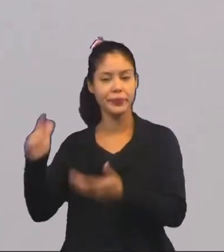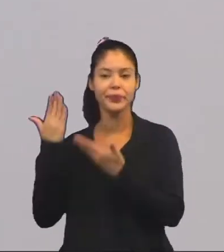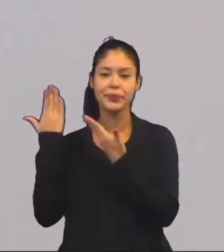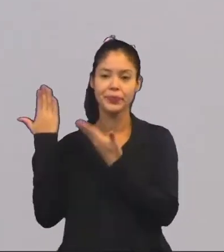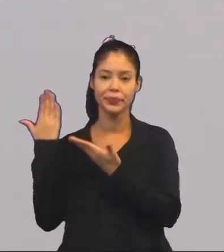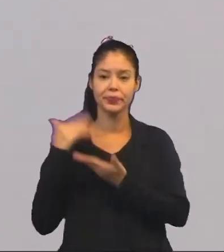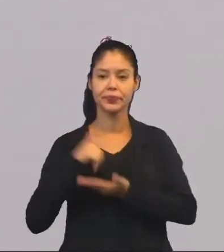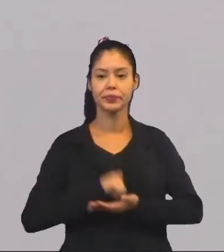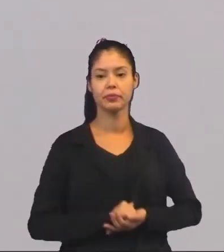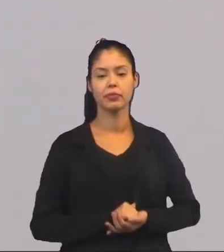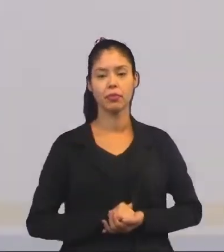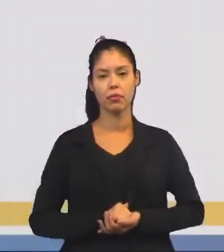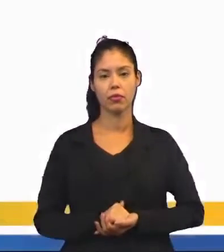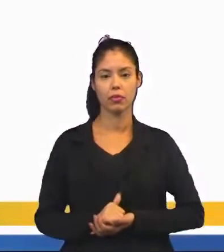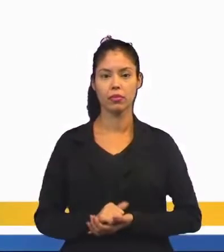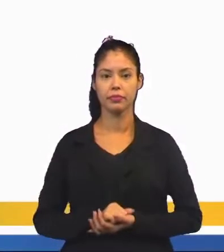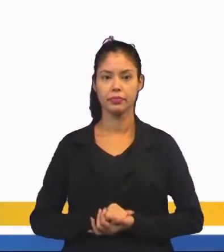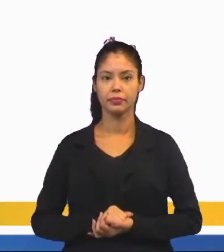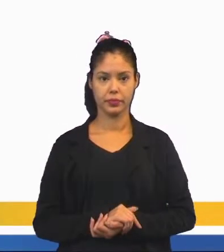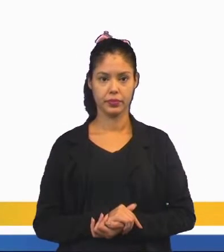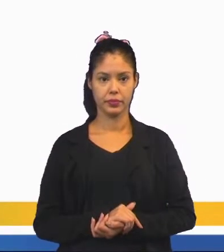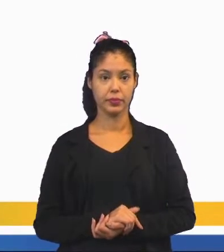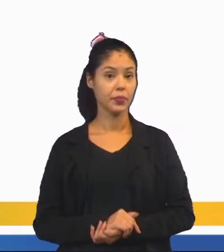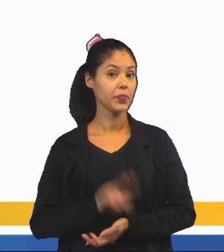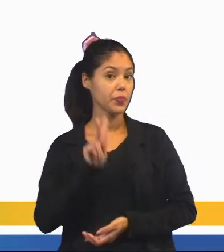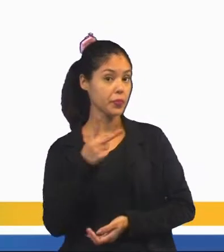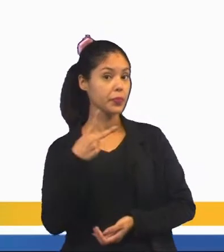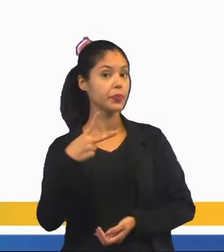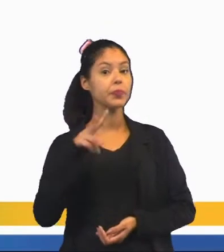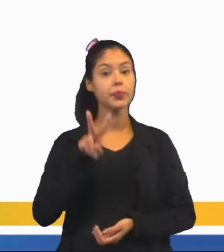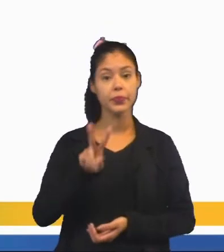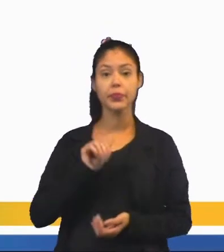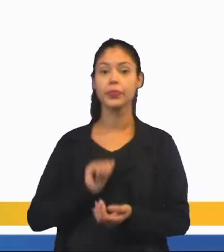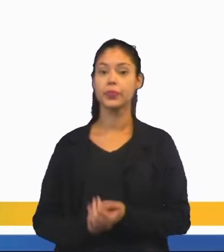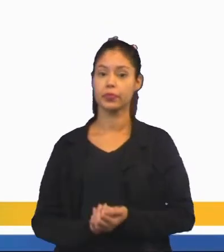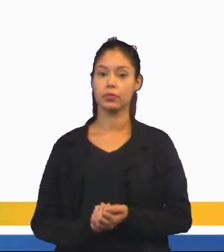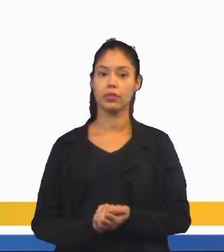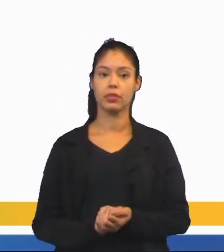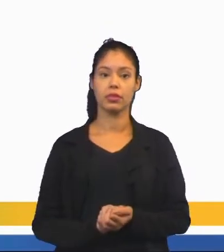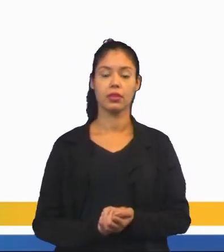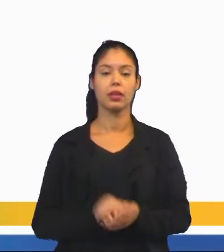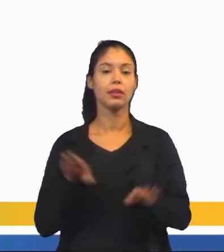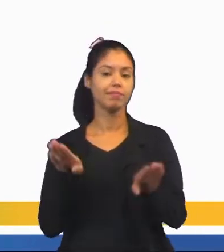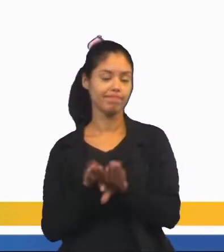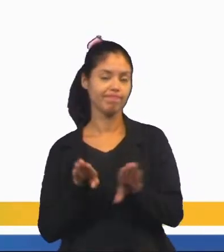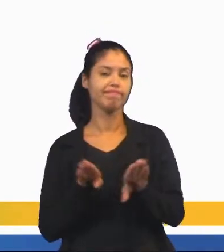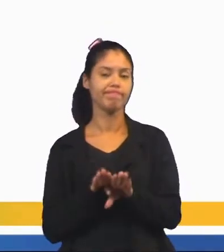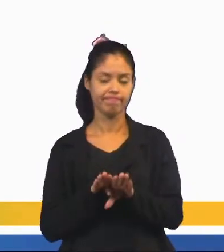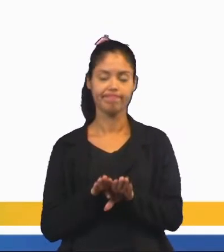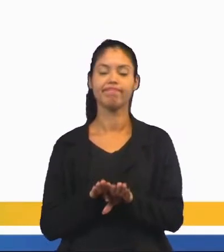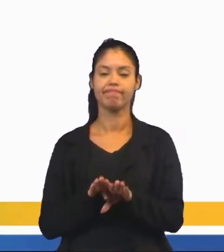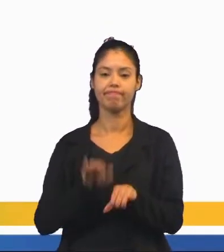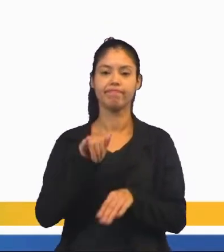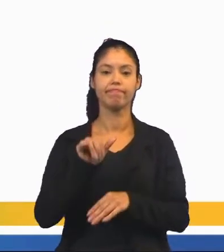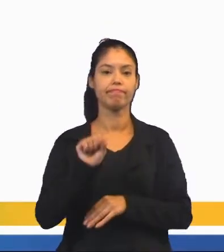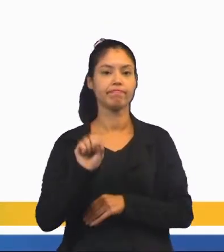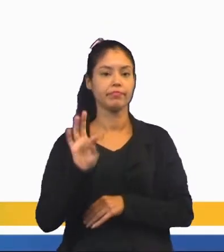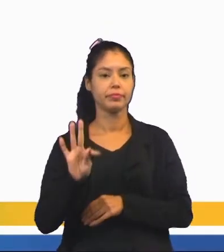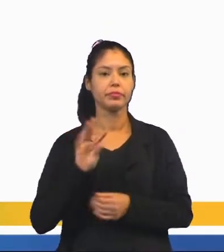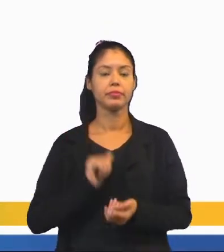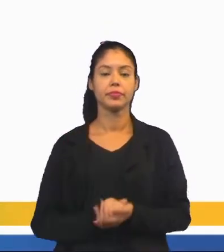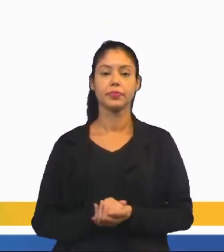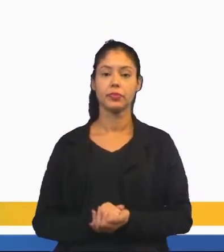comigo aí na telinha. O HPV, a infecção por HPV é sexualmente